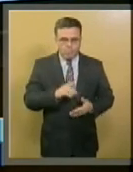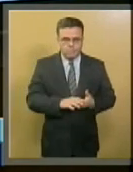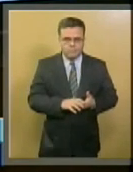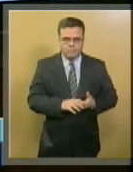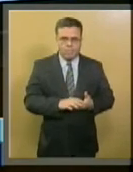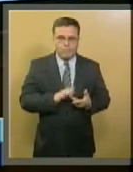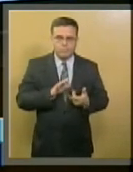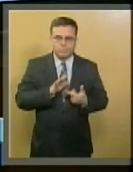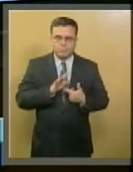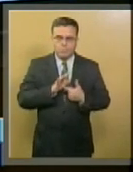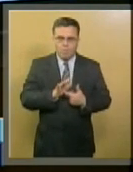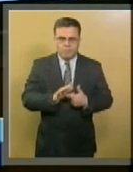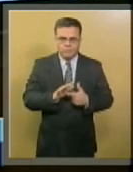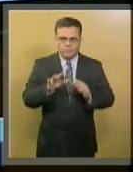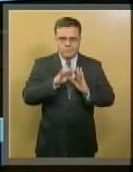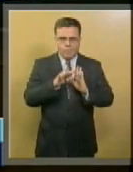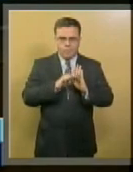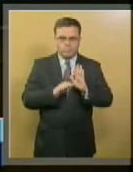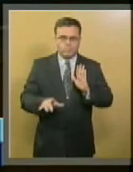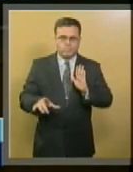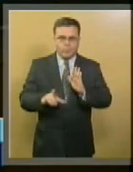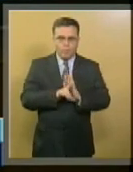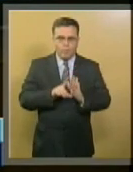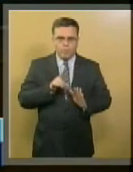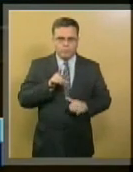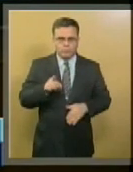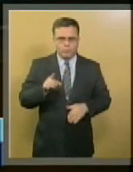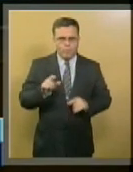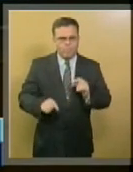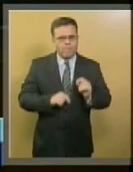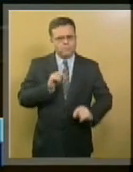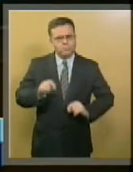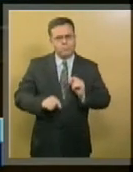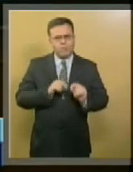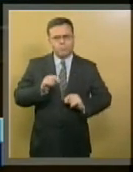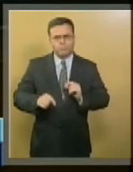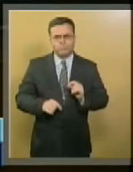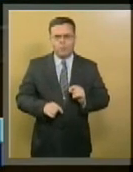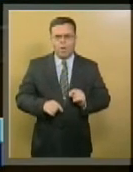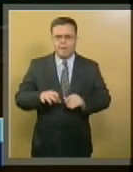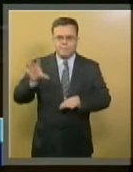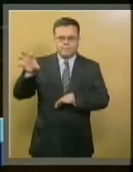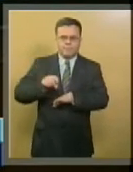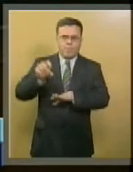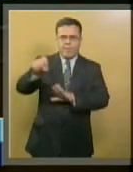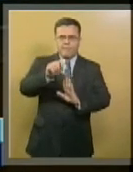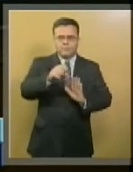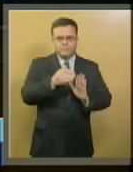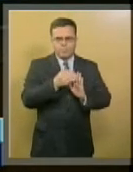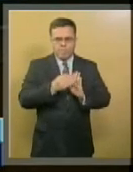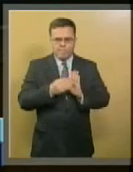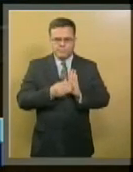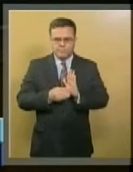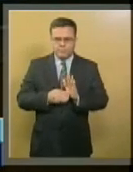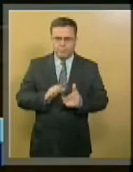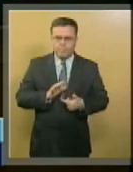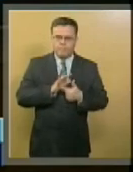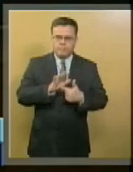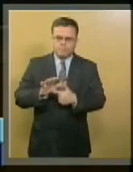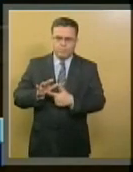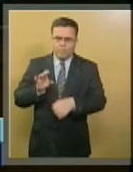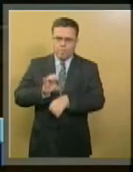Olha, senhores, lei estadual, essa é de onde eu não me lembro, porque eu peguei de vários lugares, mas aí está falando de